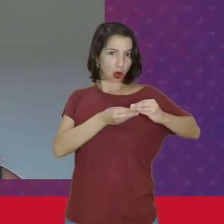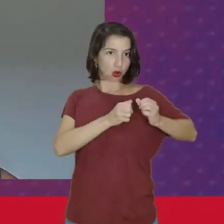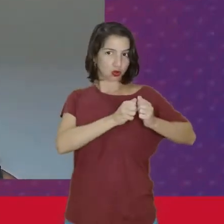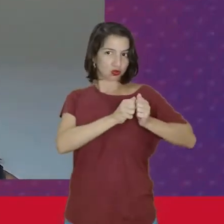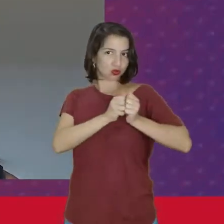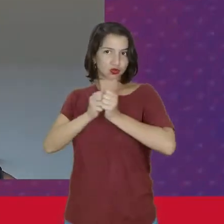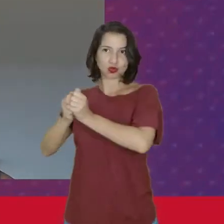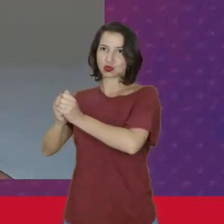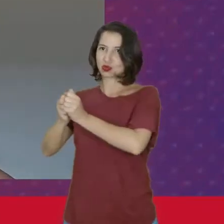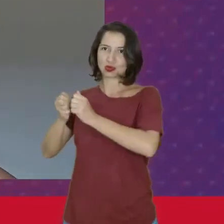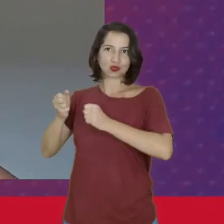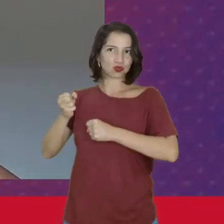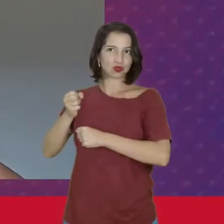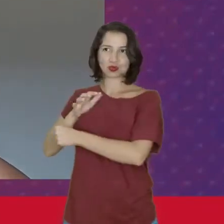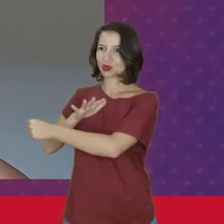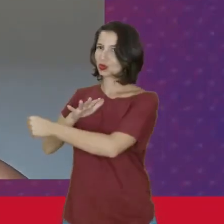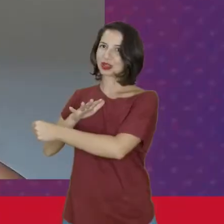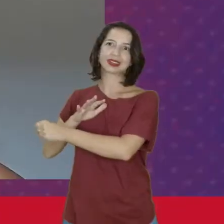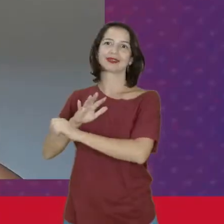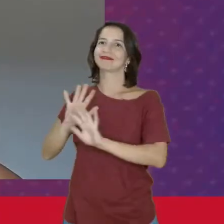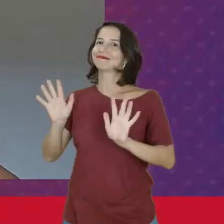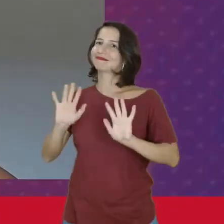o mesmo.